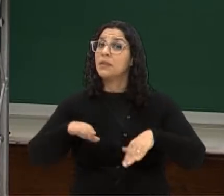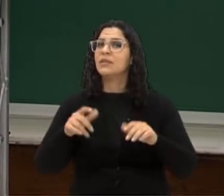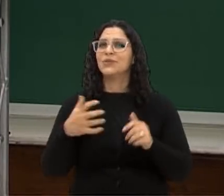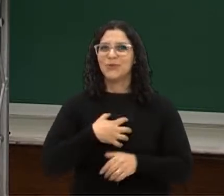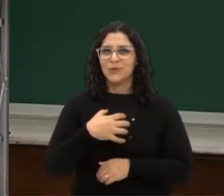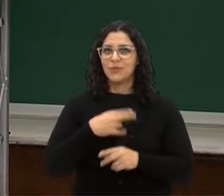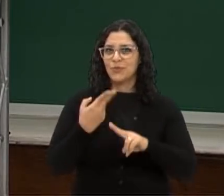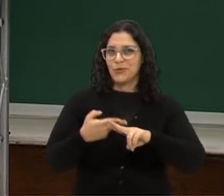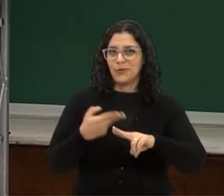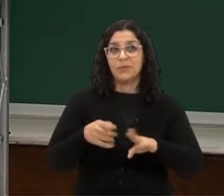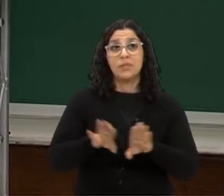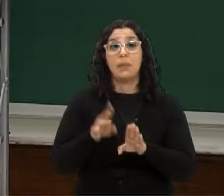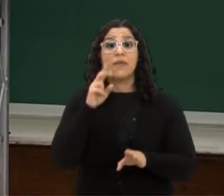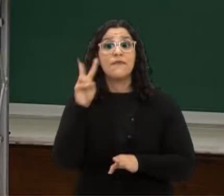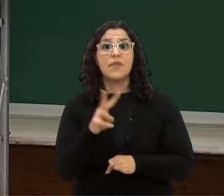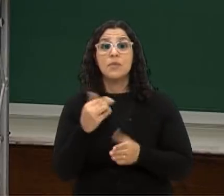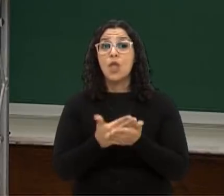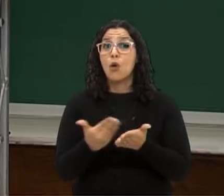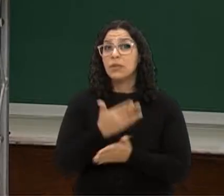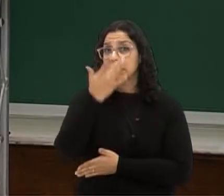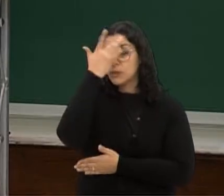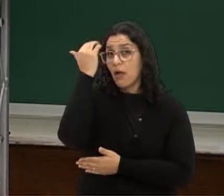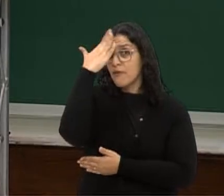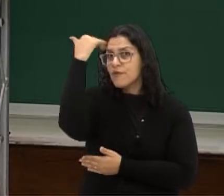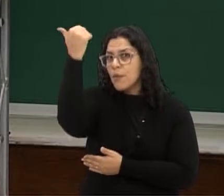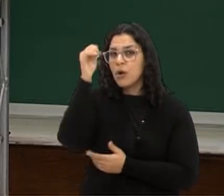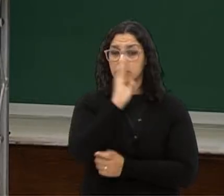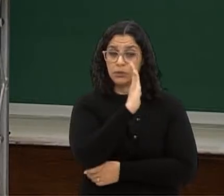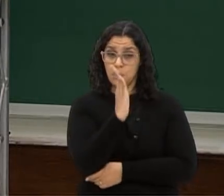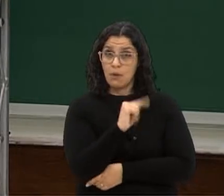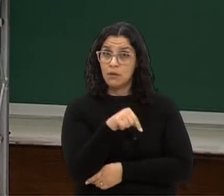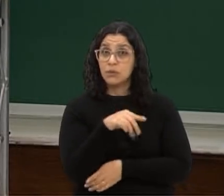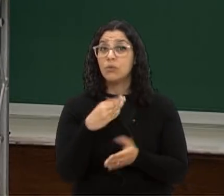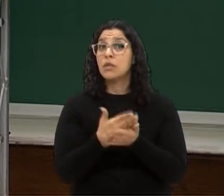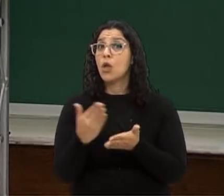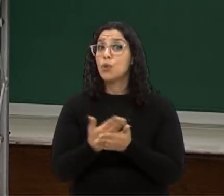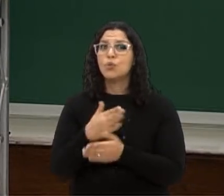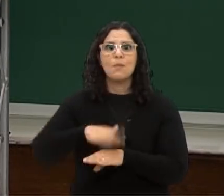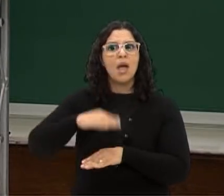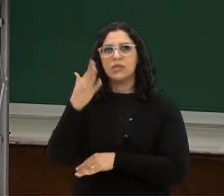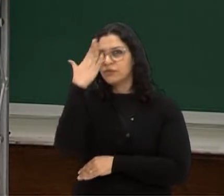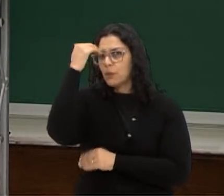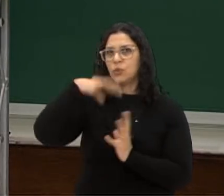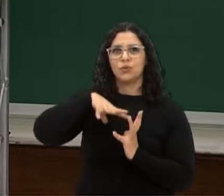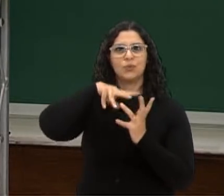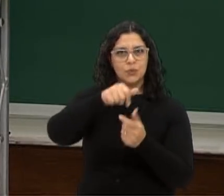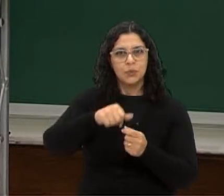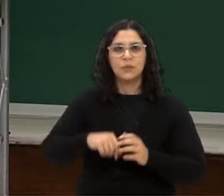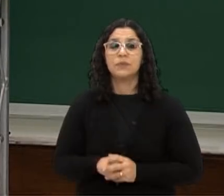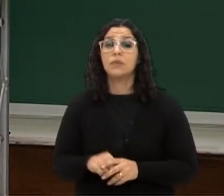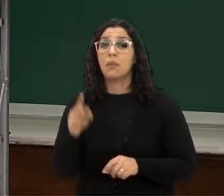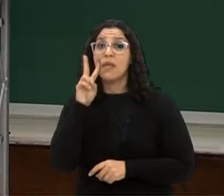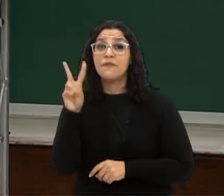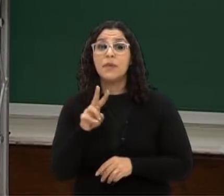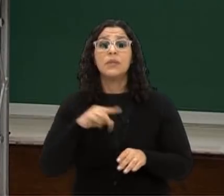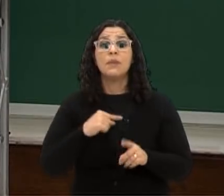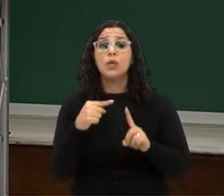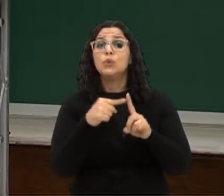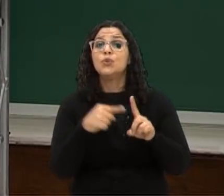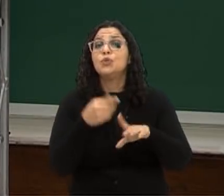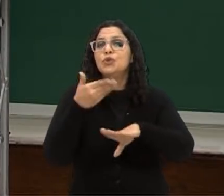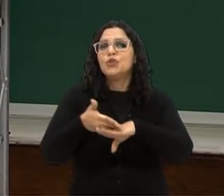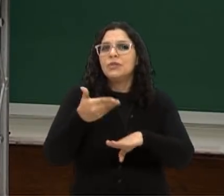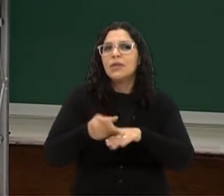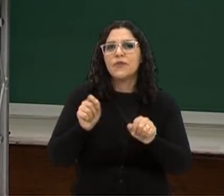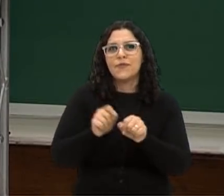ocasião. Vimos alguns atletas conhecidos no Brasil e vimos o mais conhecido do mundo. Vimos os tipos de treino que